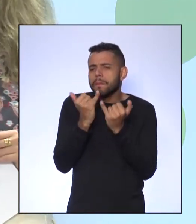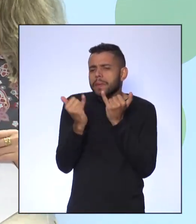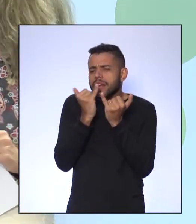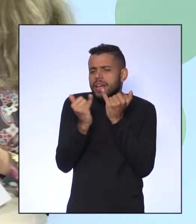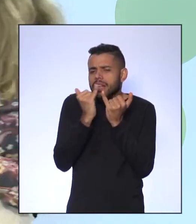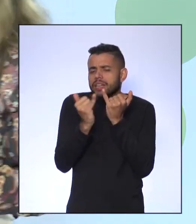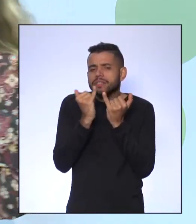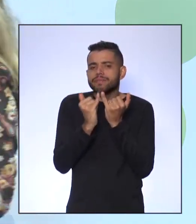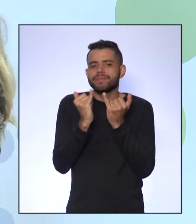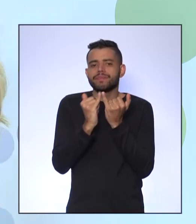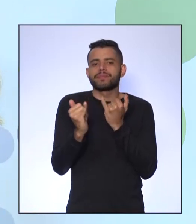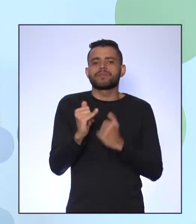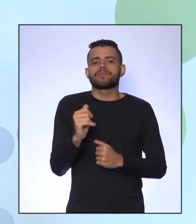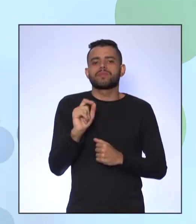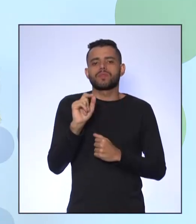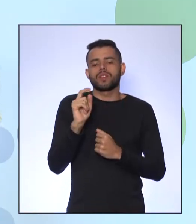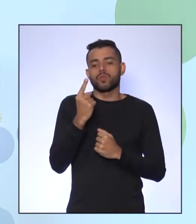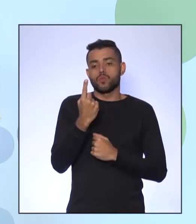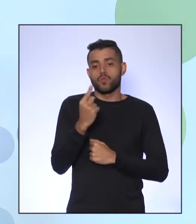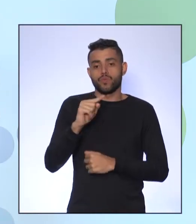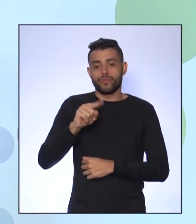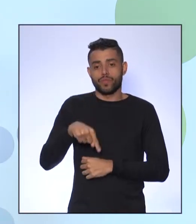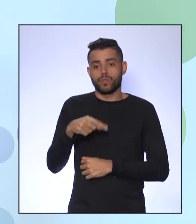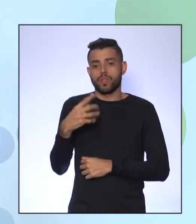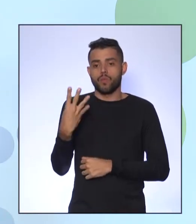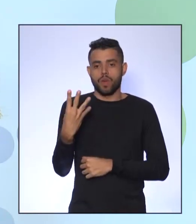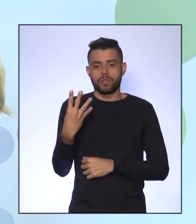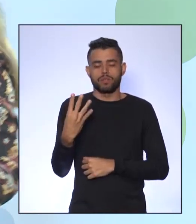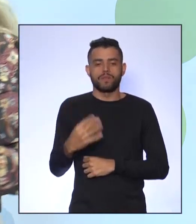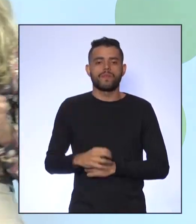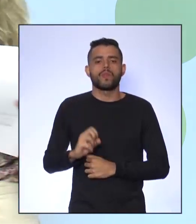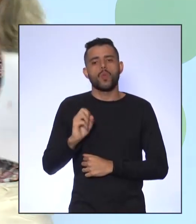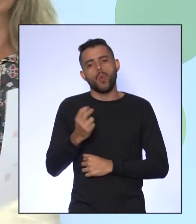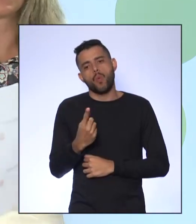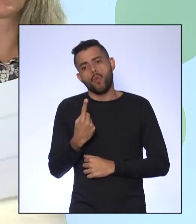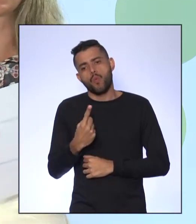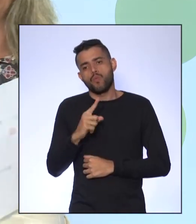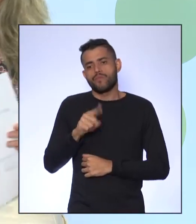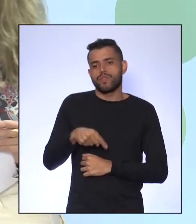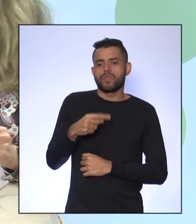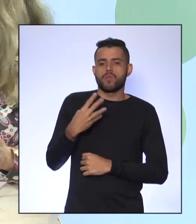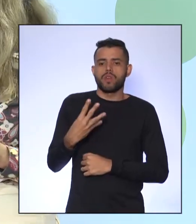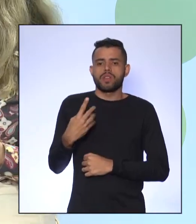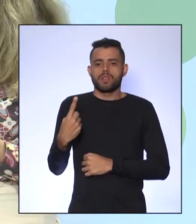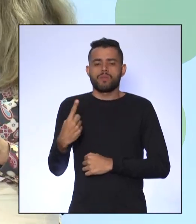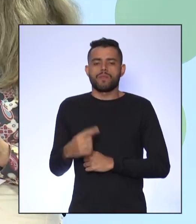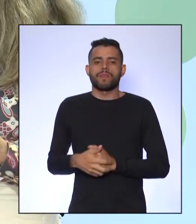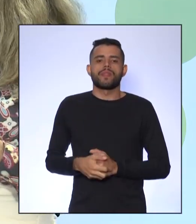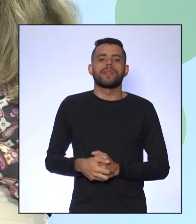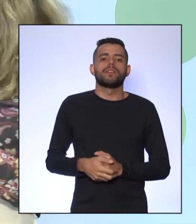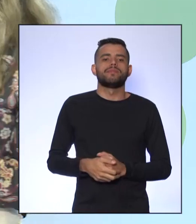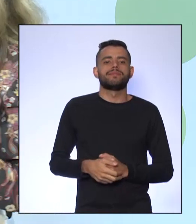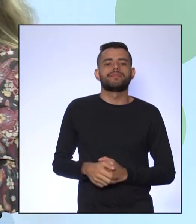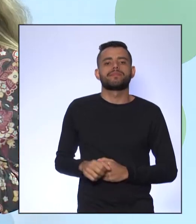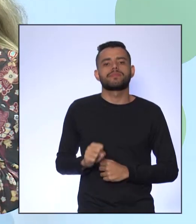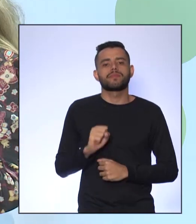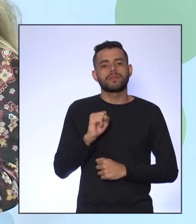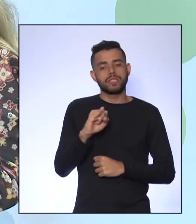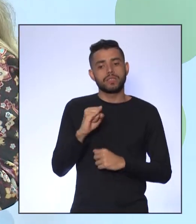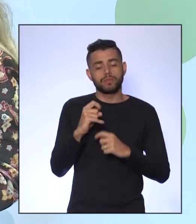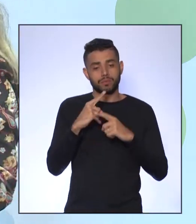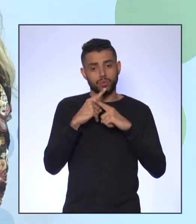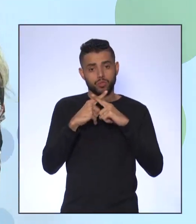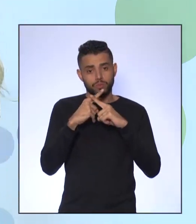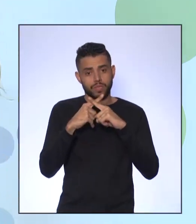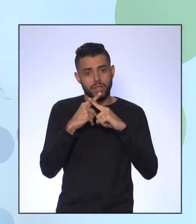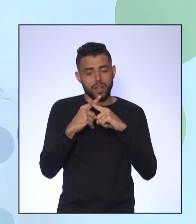raiz de 2 é 1,4 ou 1,41, tá certo? Se a gente multiplicar este valor